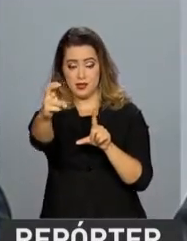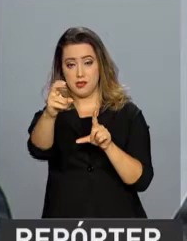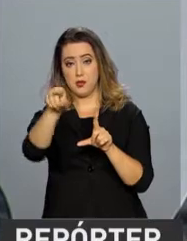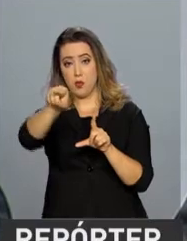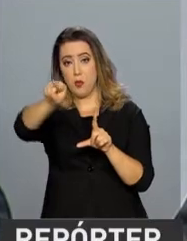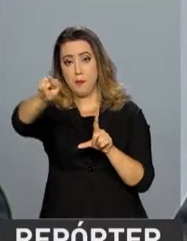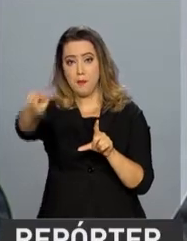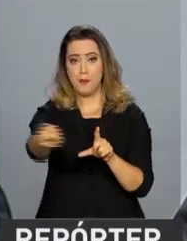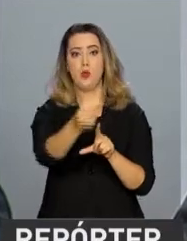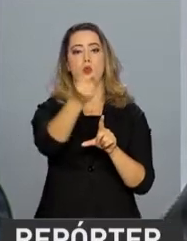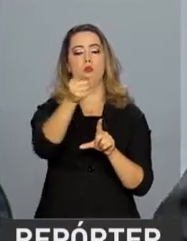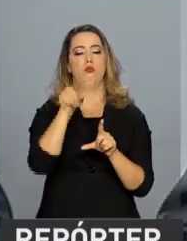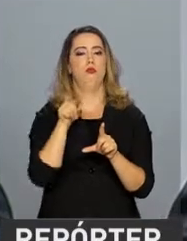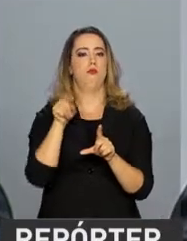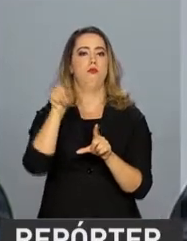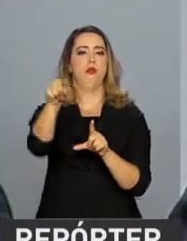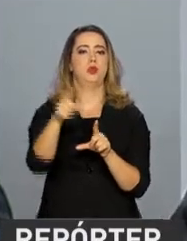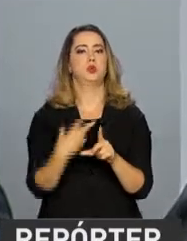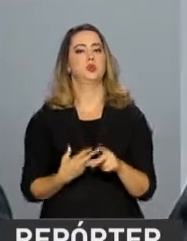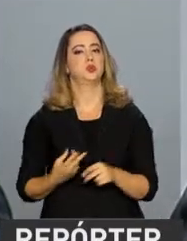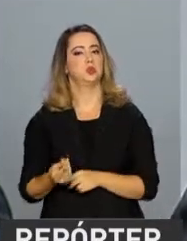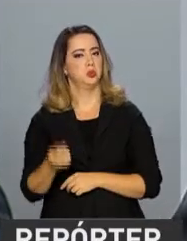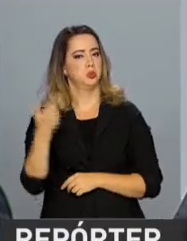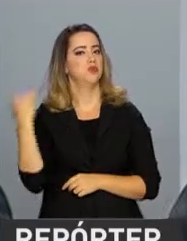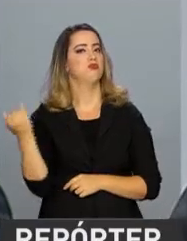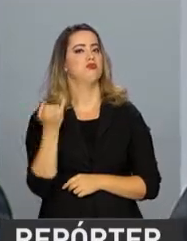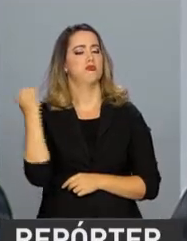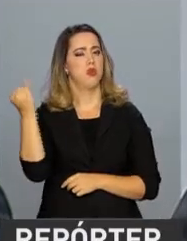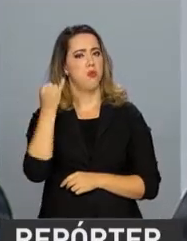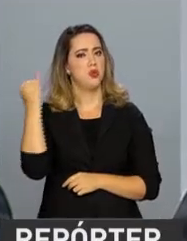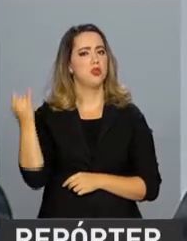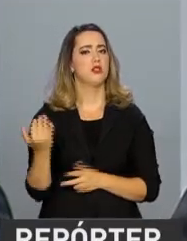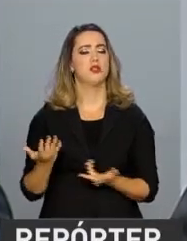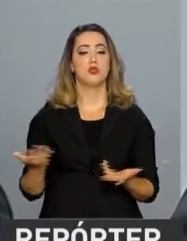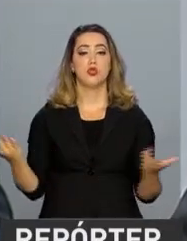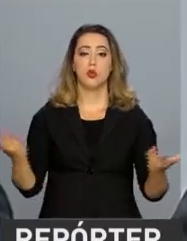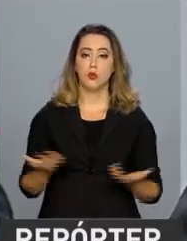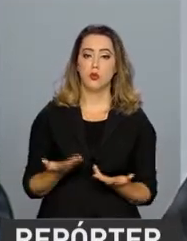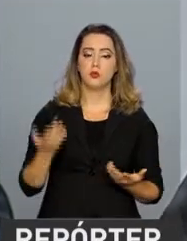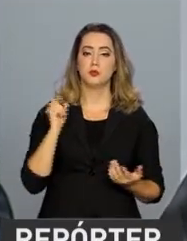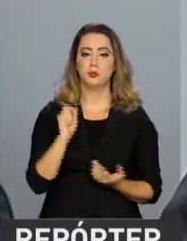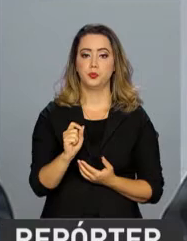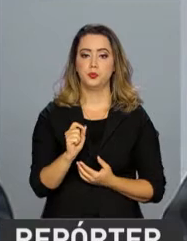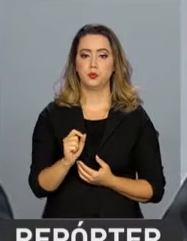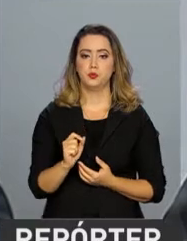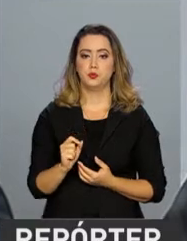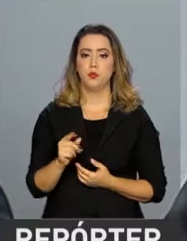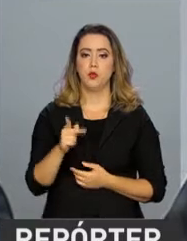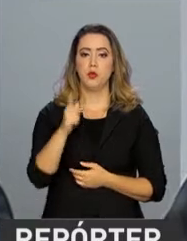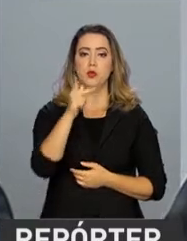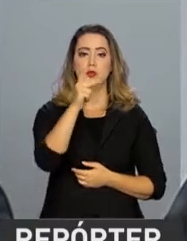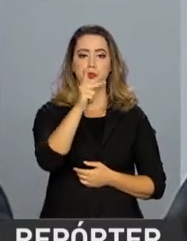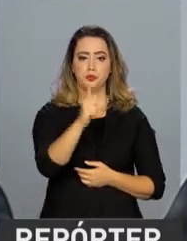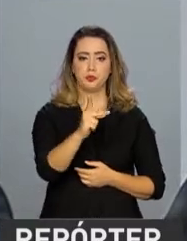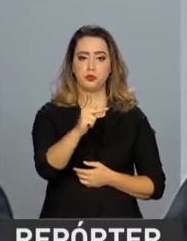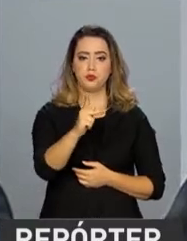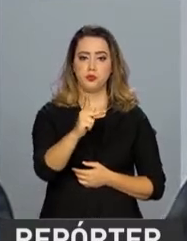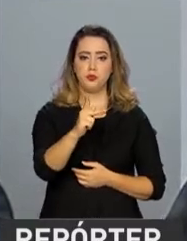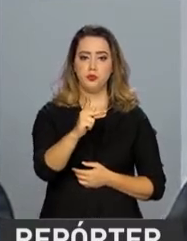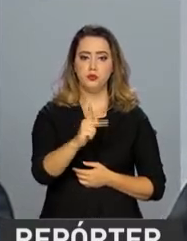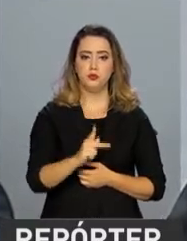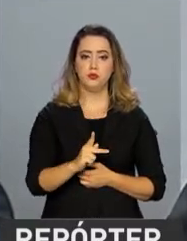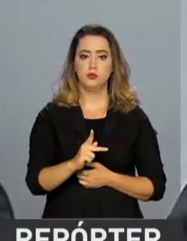900 pontos a valorização é fortíssima o pib que tinha caído no primeiro